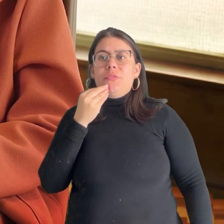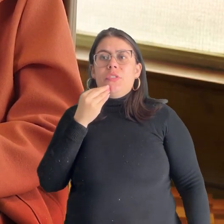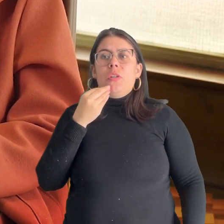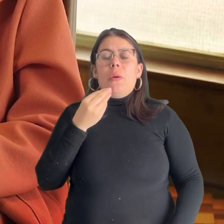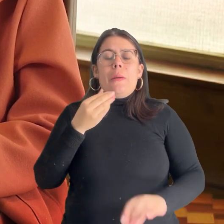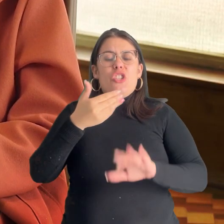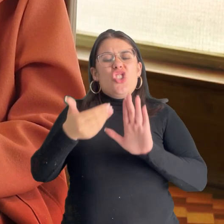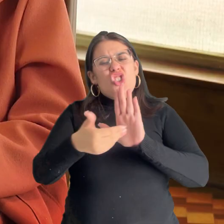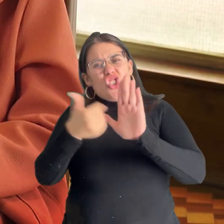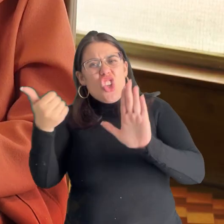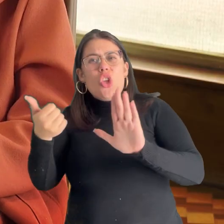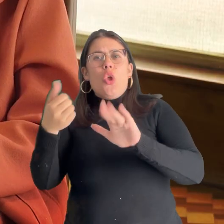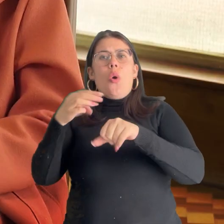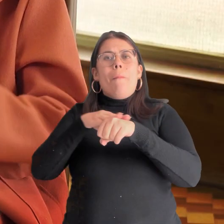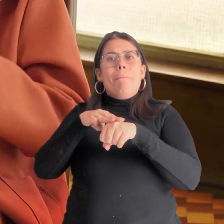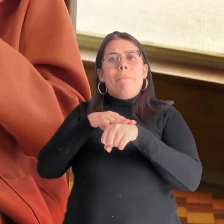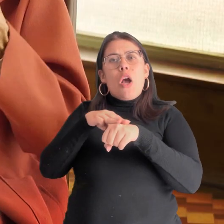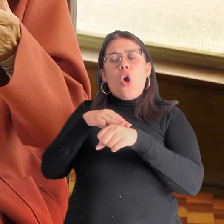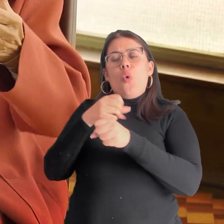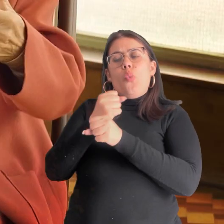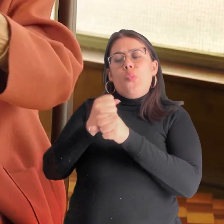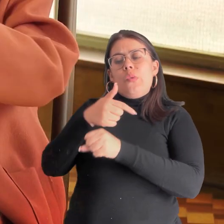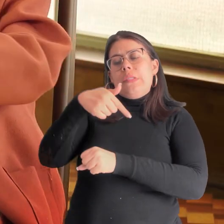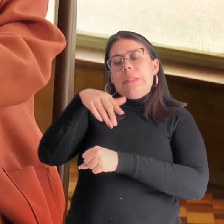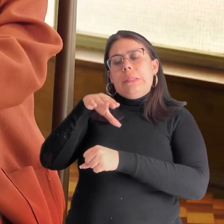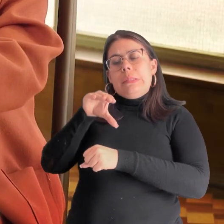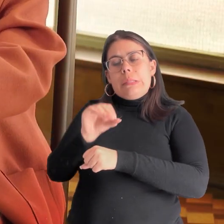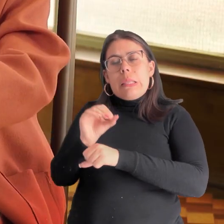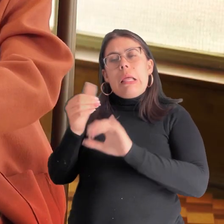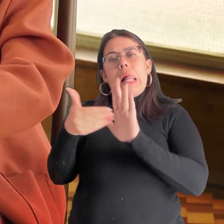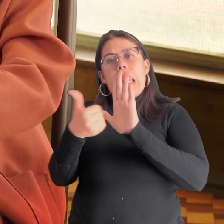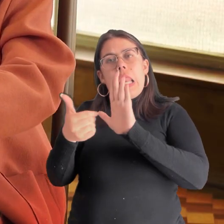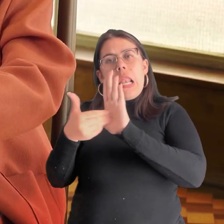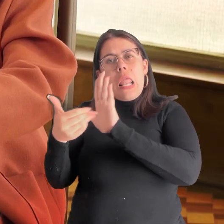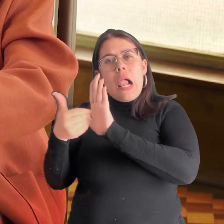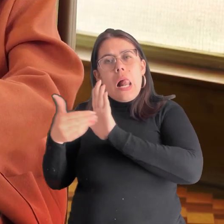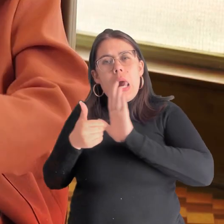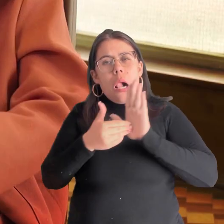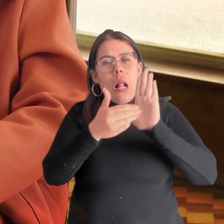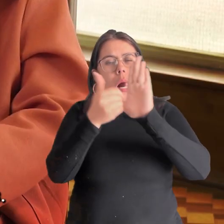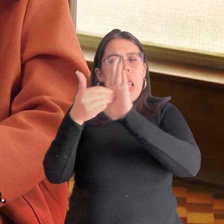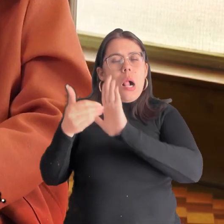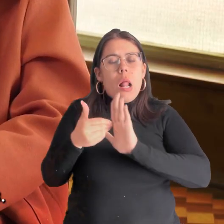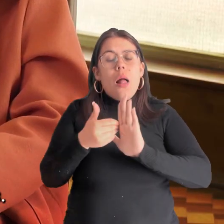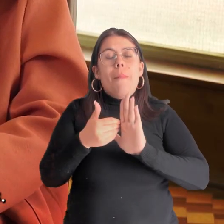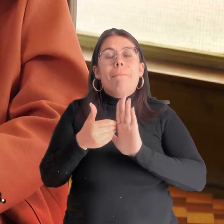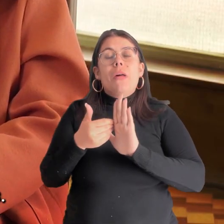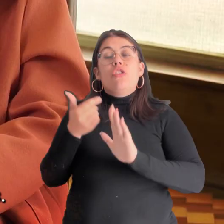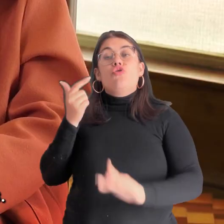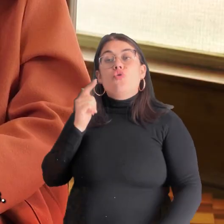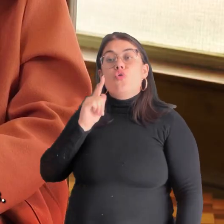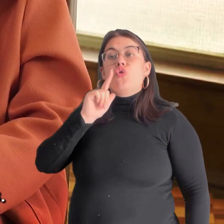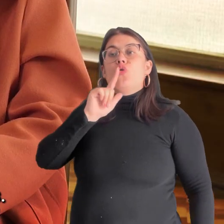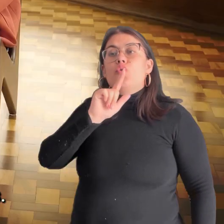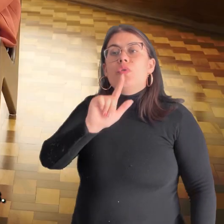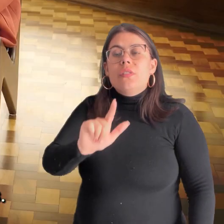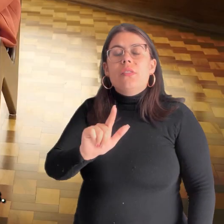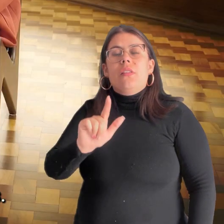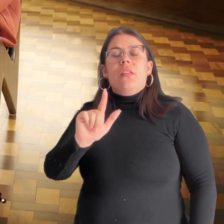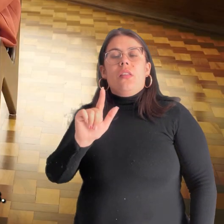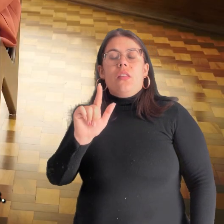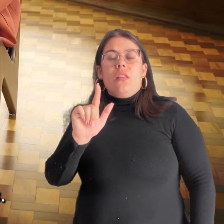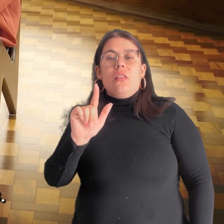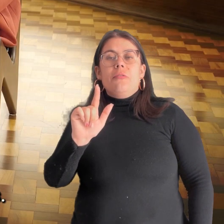anos 70 para ir escavando por trás da primeira camada do emboço, inserindo